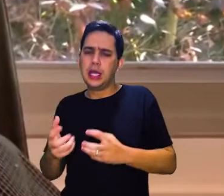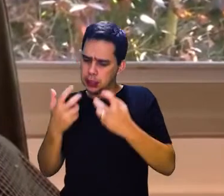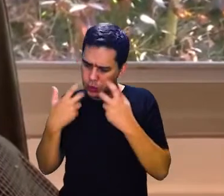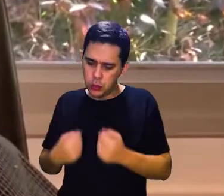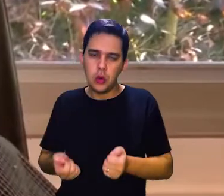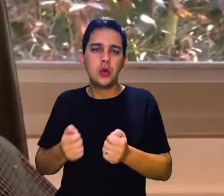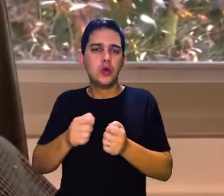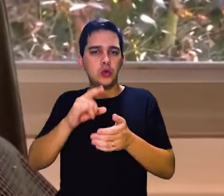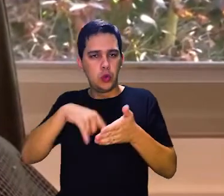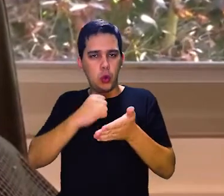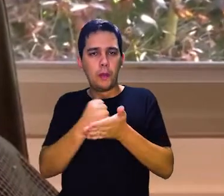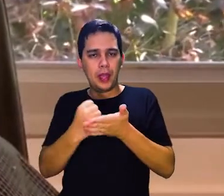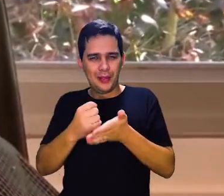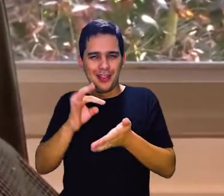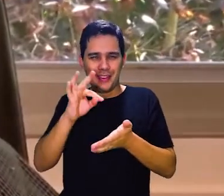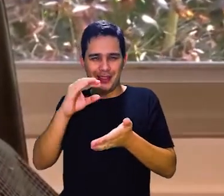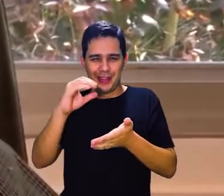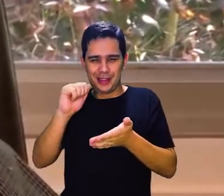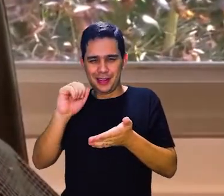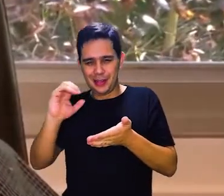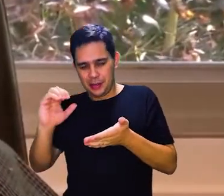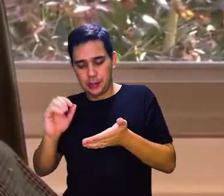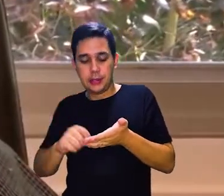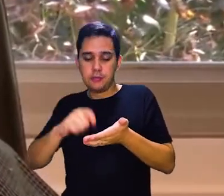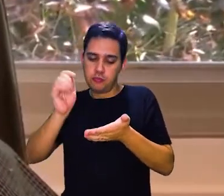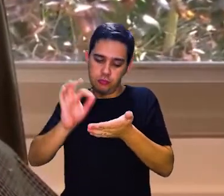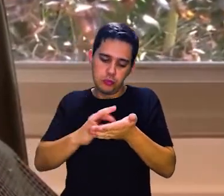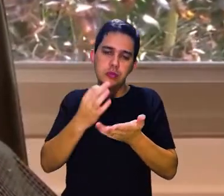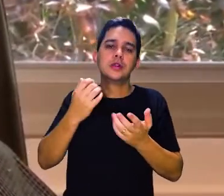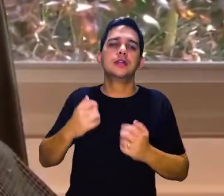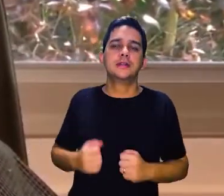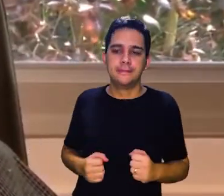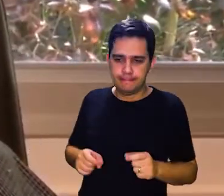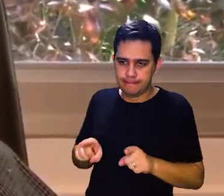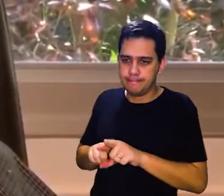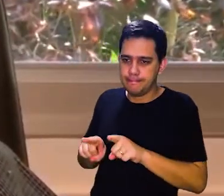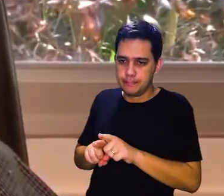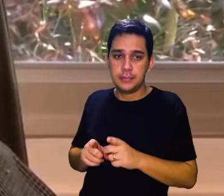ainda notificou a empresa Silvia Helena